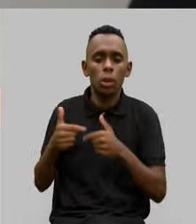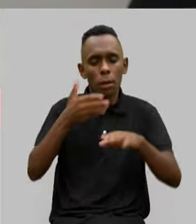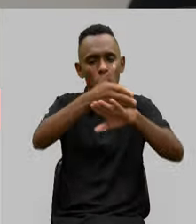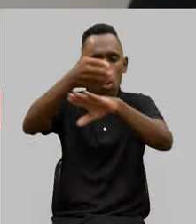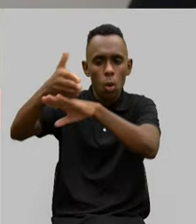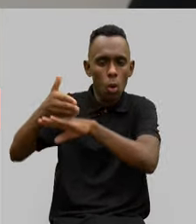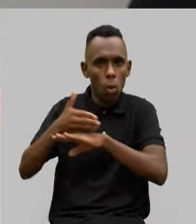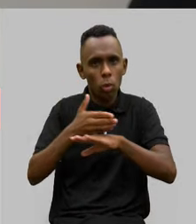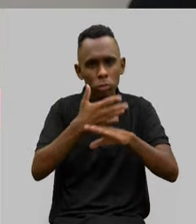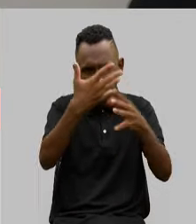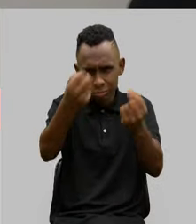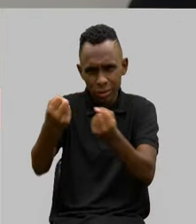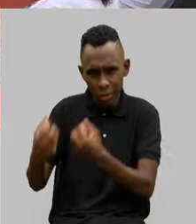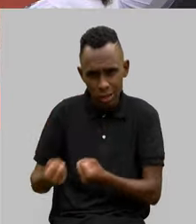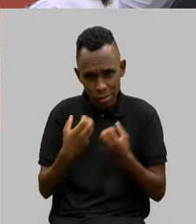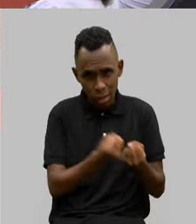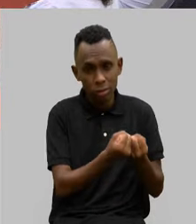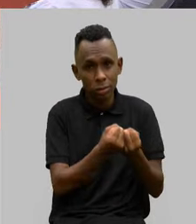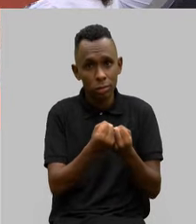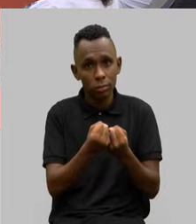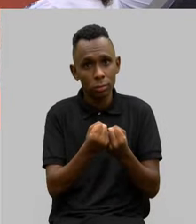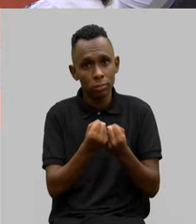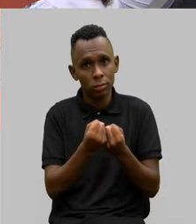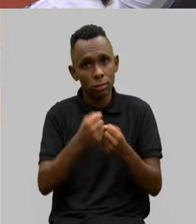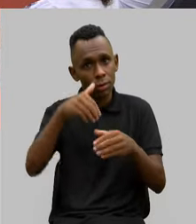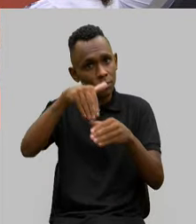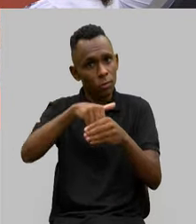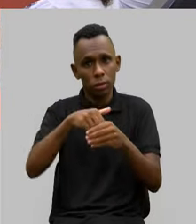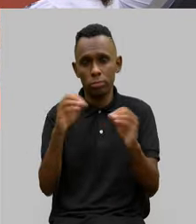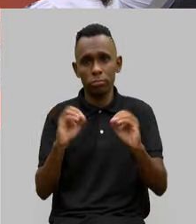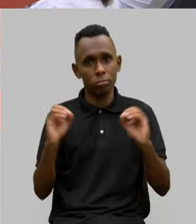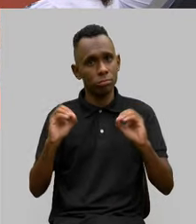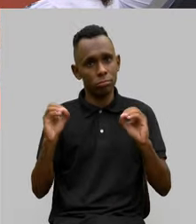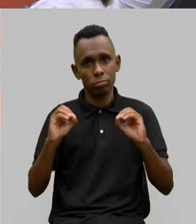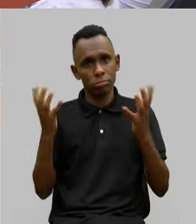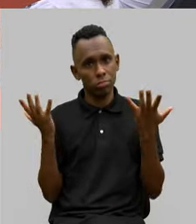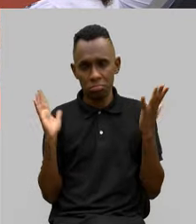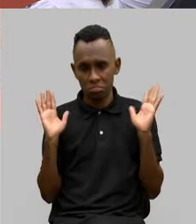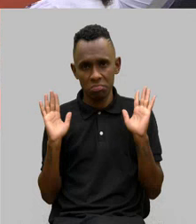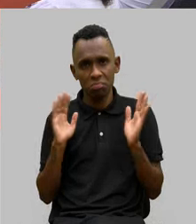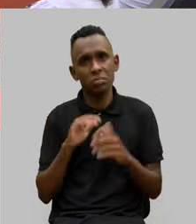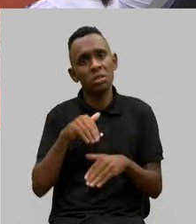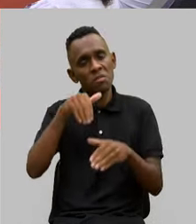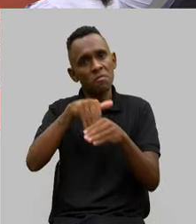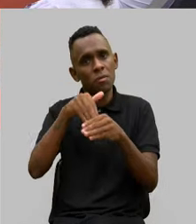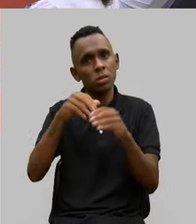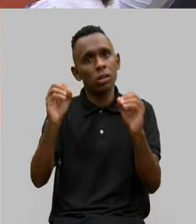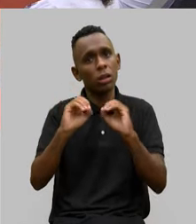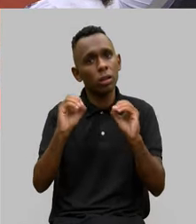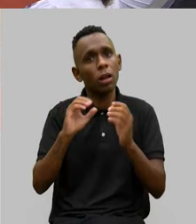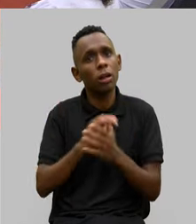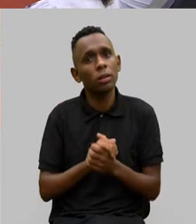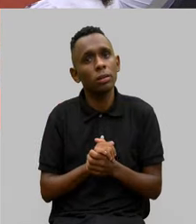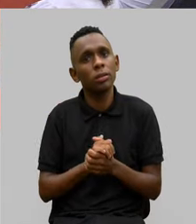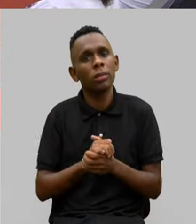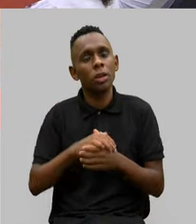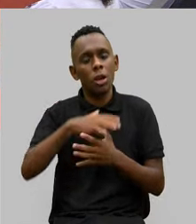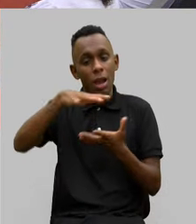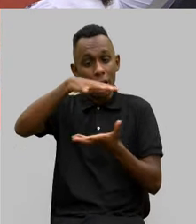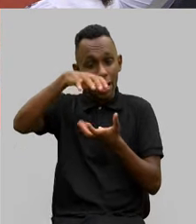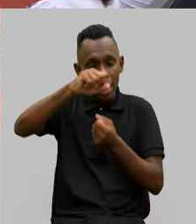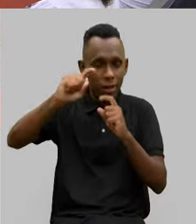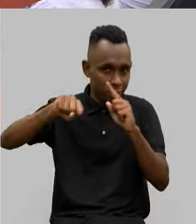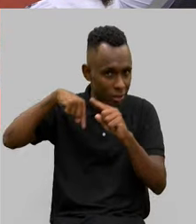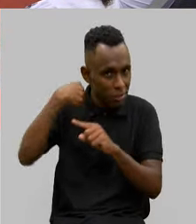lugares vocês topam eu não vou votar aqui porque eu não tô numa Assembleia sindical né Senão daqui a pouco eu tô tirando greve aqui é